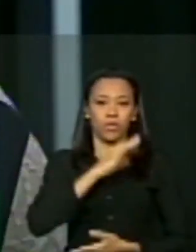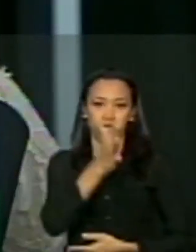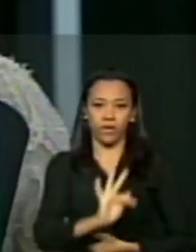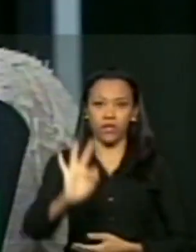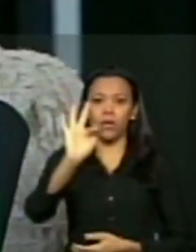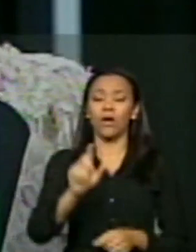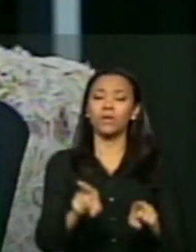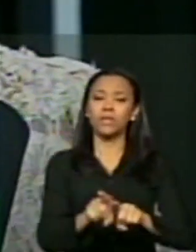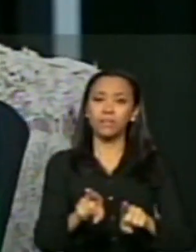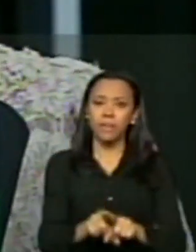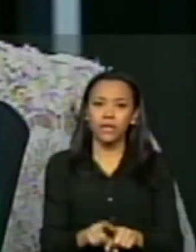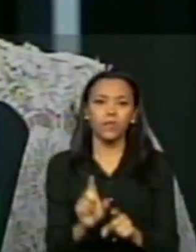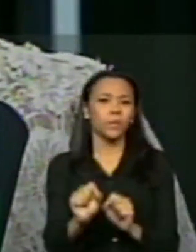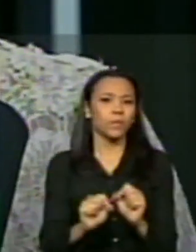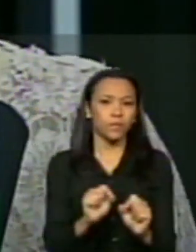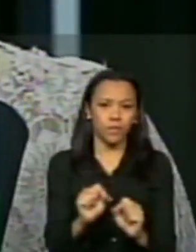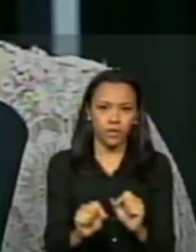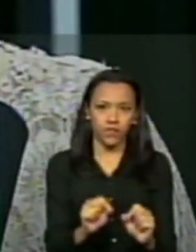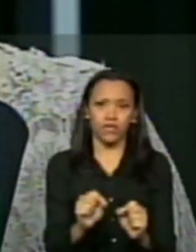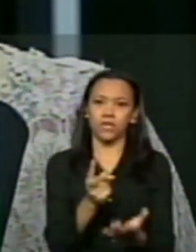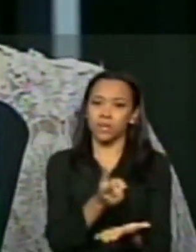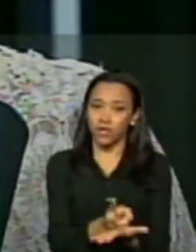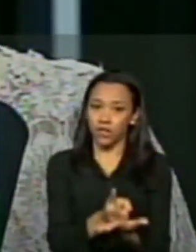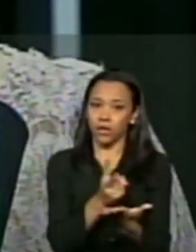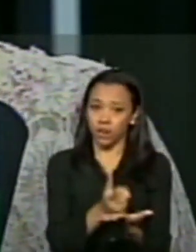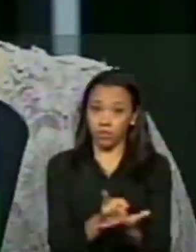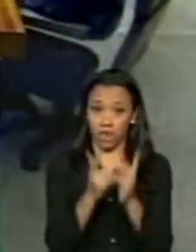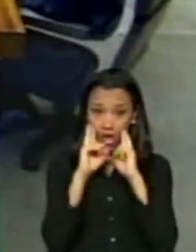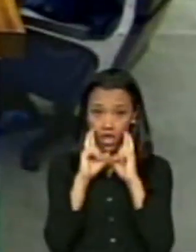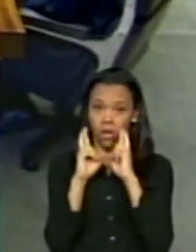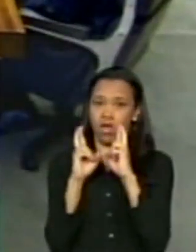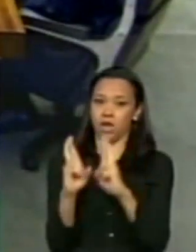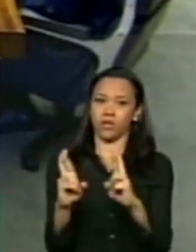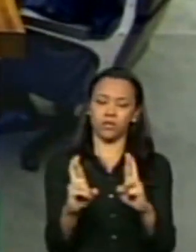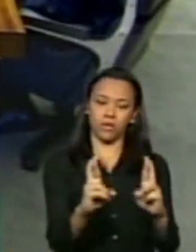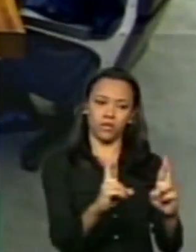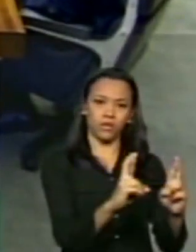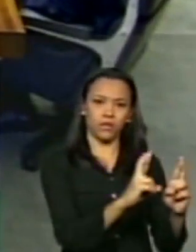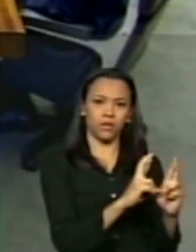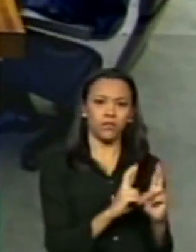pela independência sempre respeitada diante do Ministério Público